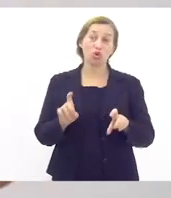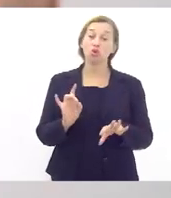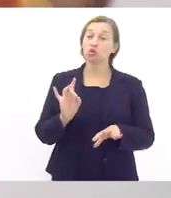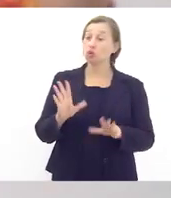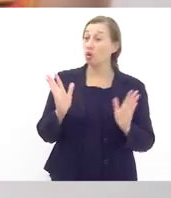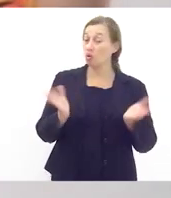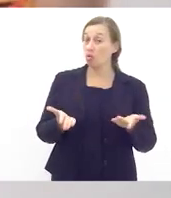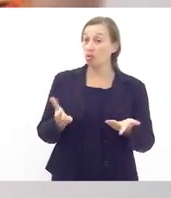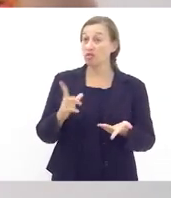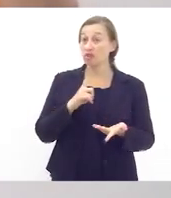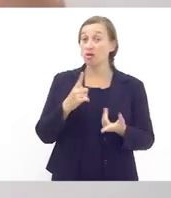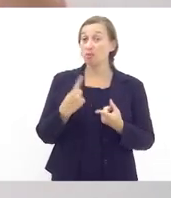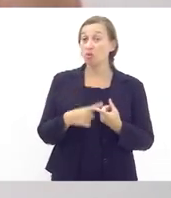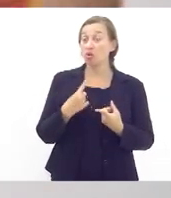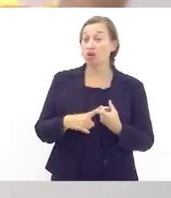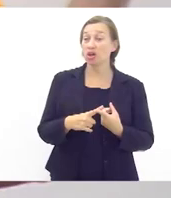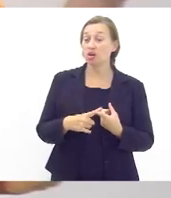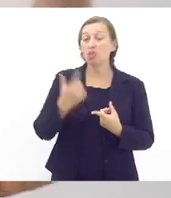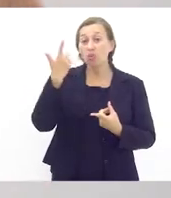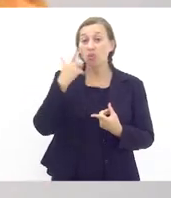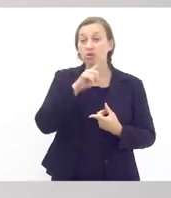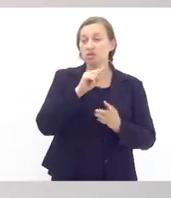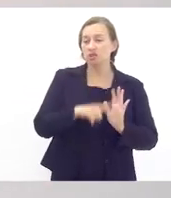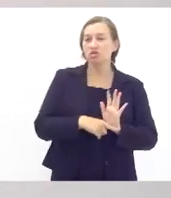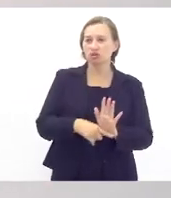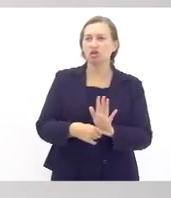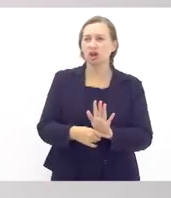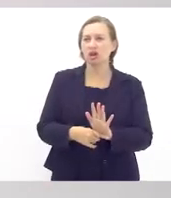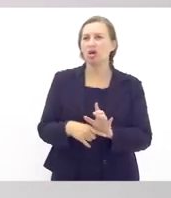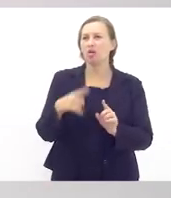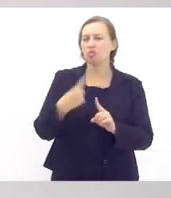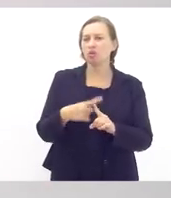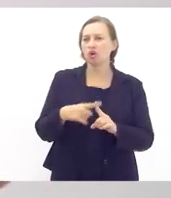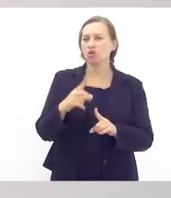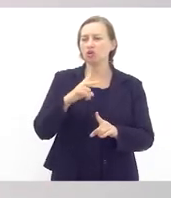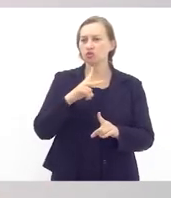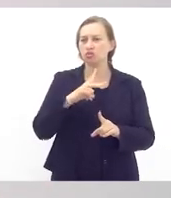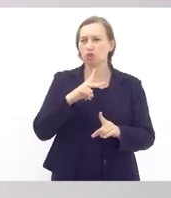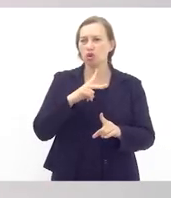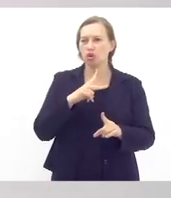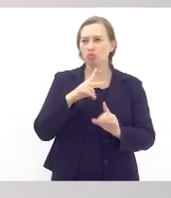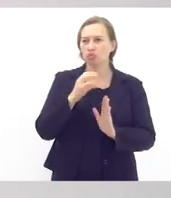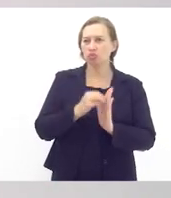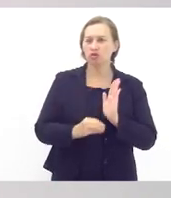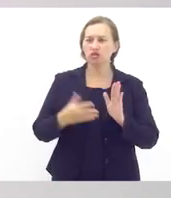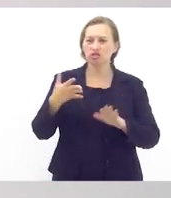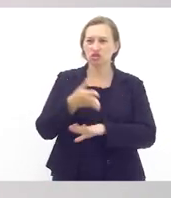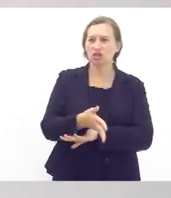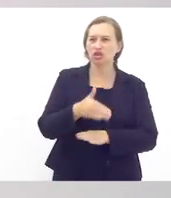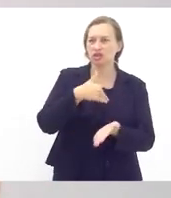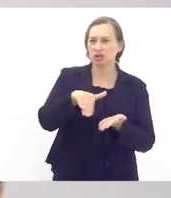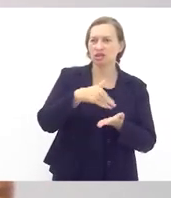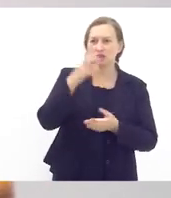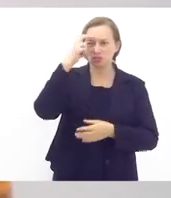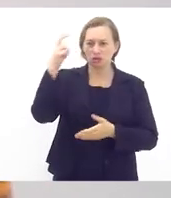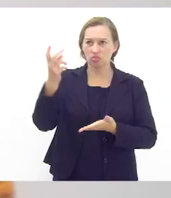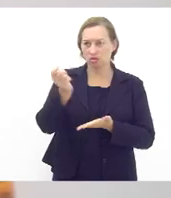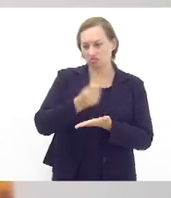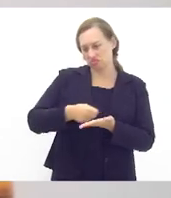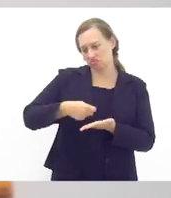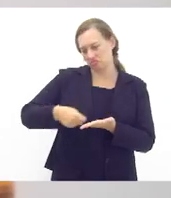só tem agora porque a gente conseguiu ajudar porque o próprio os próprios ofícios chegavam a secretaria de cultura escrito a